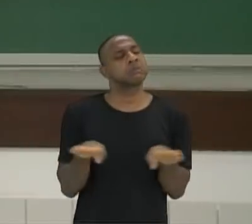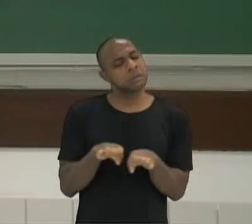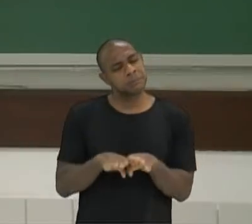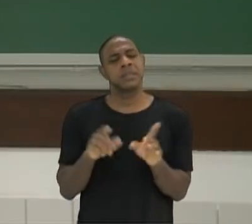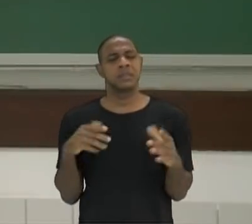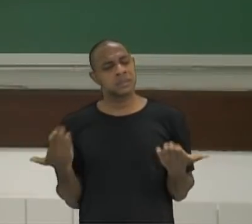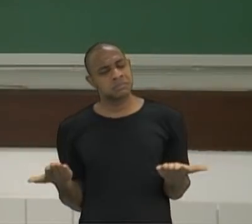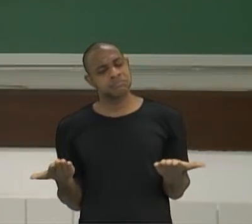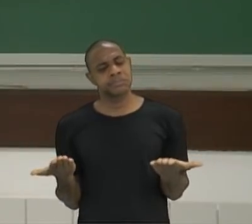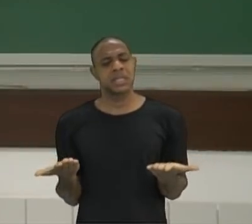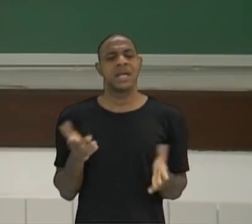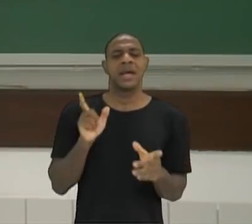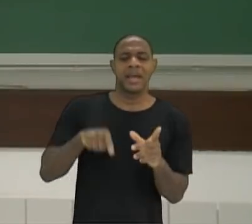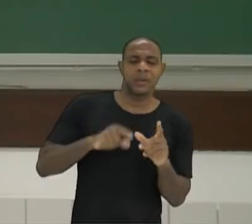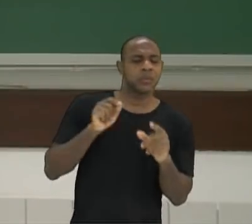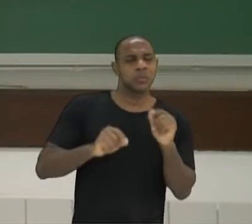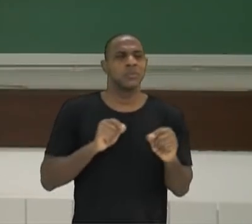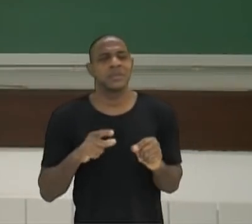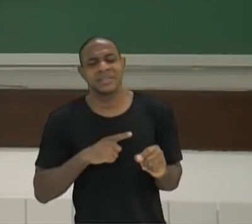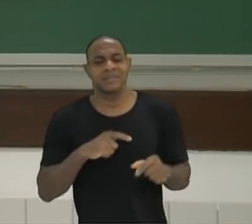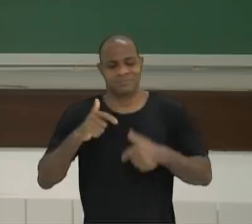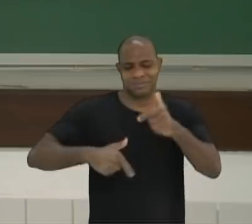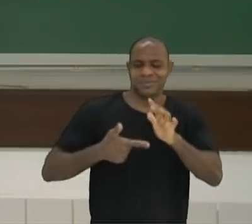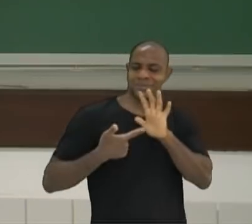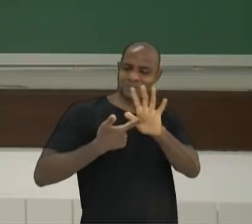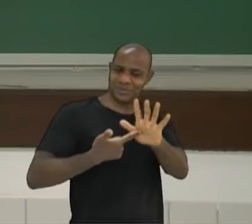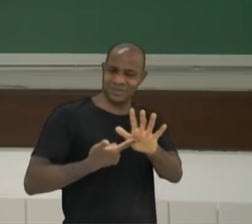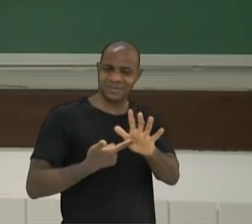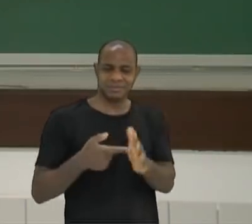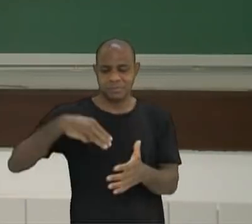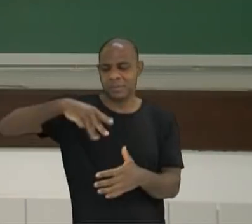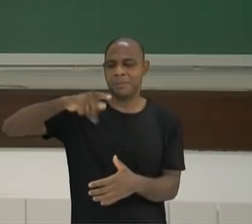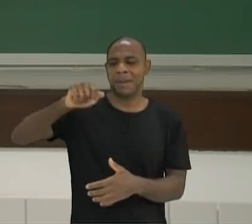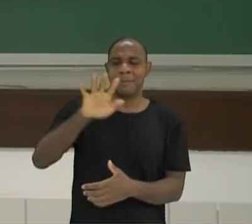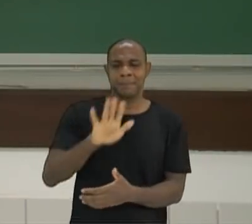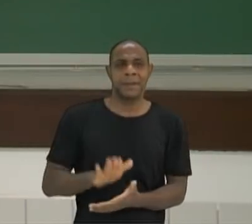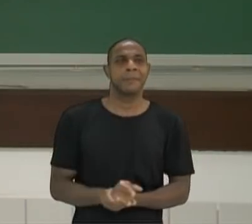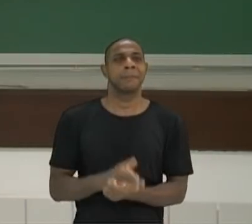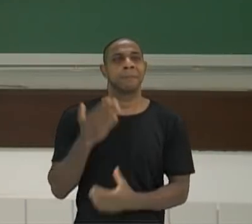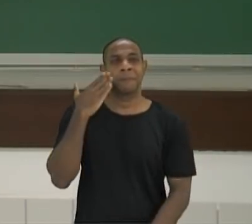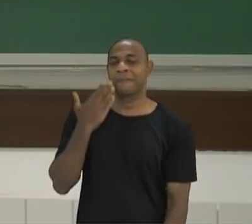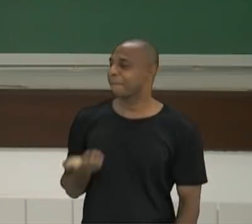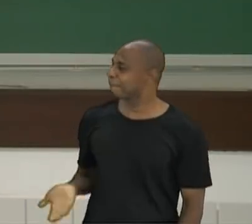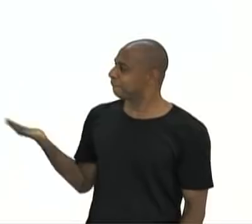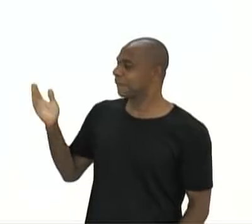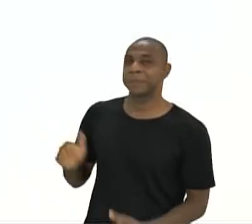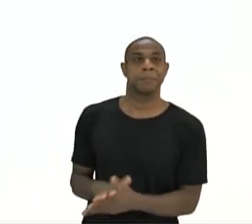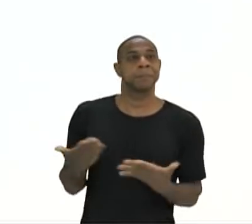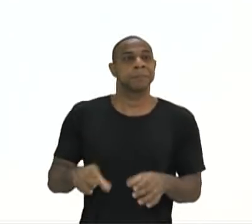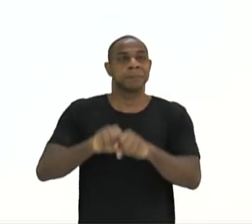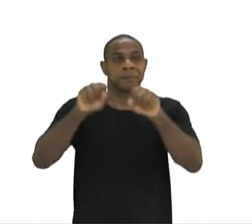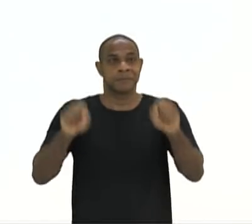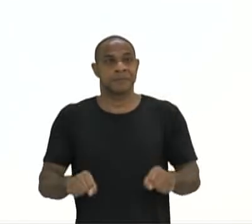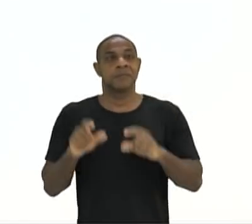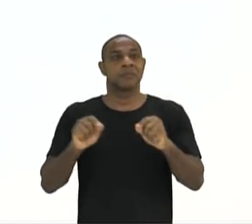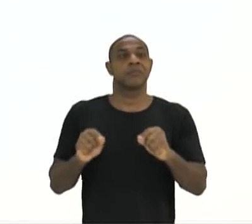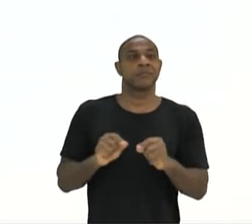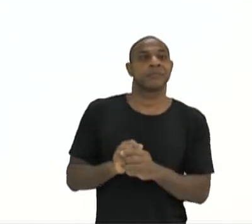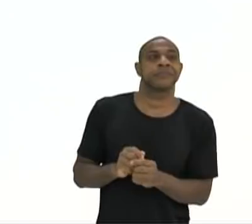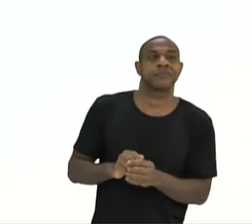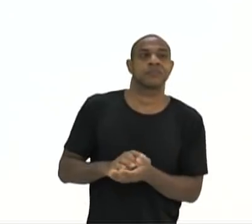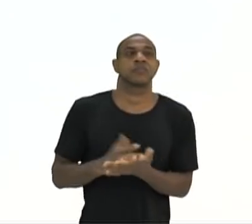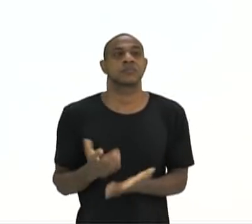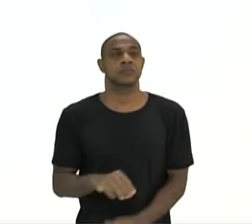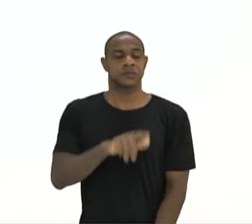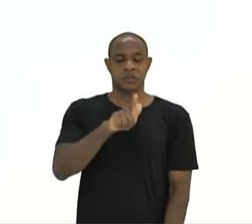um impulso naquilo que seria a sua representação em forma de mapas. Então, o sistema de posicionamento global,